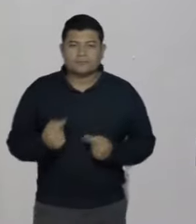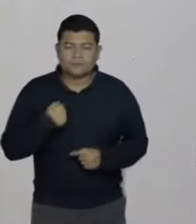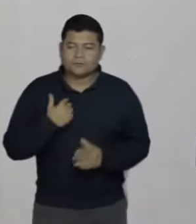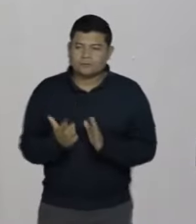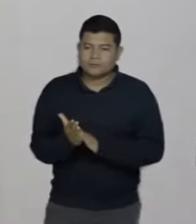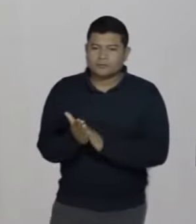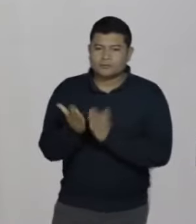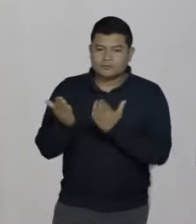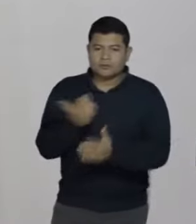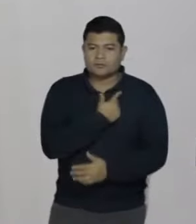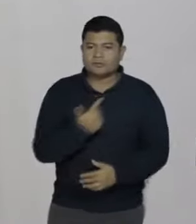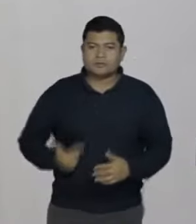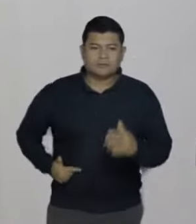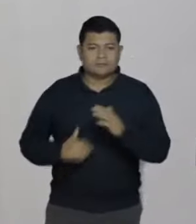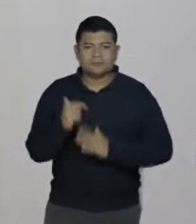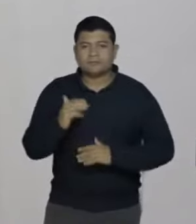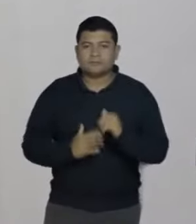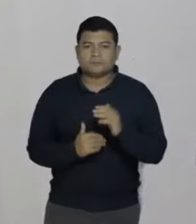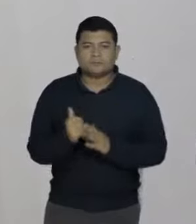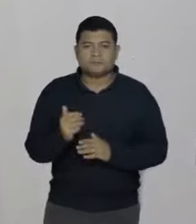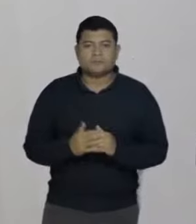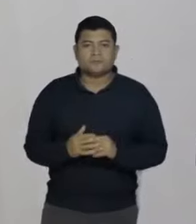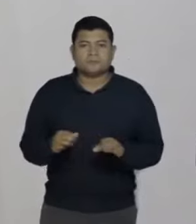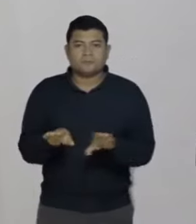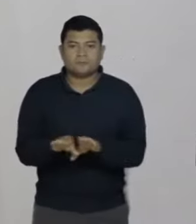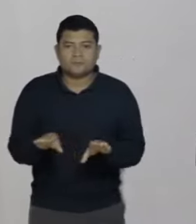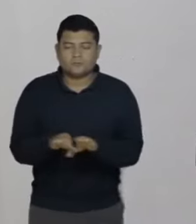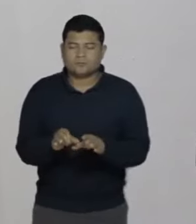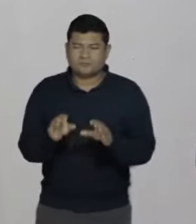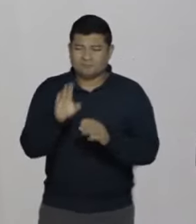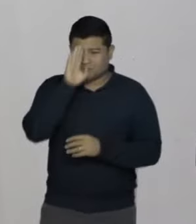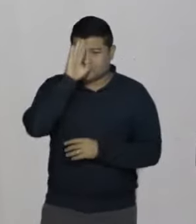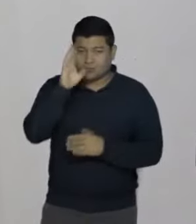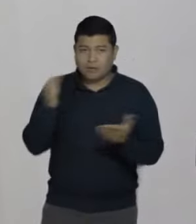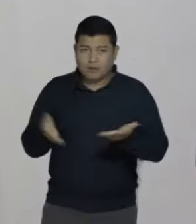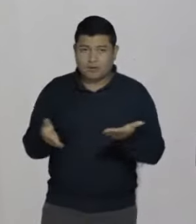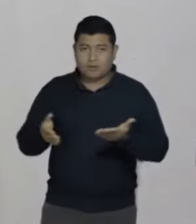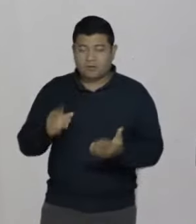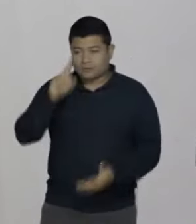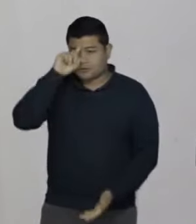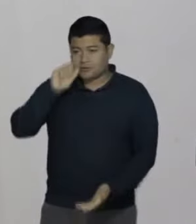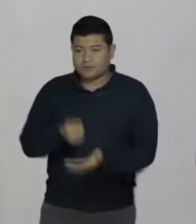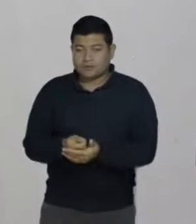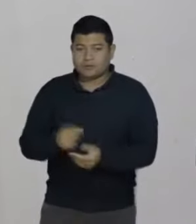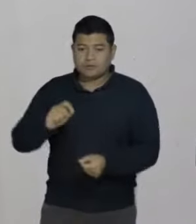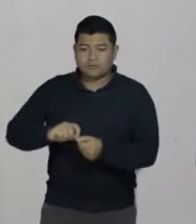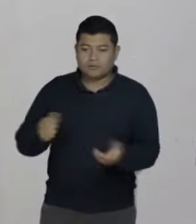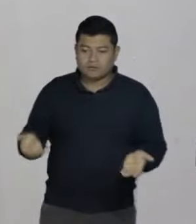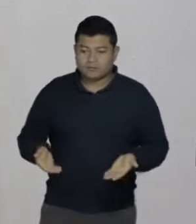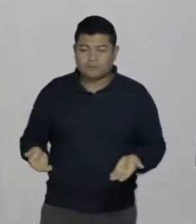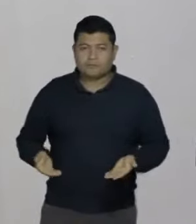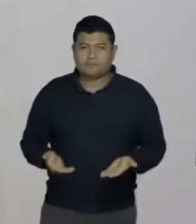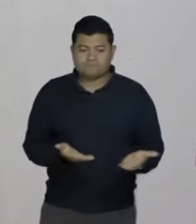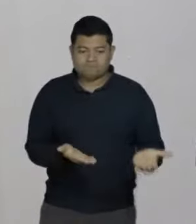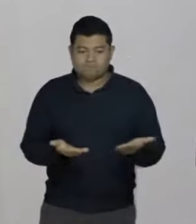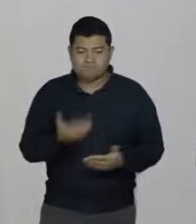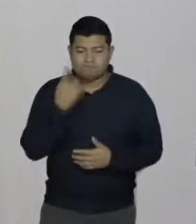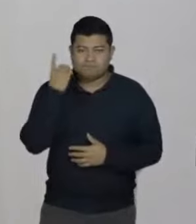estas ações e por Estação específica que ele está fazendo Por favor Deputado Maurício